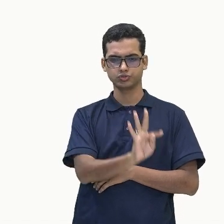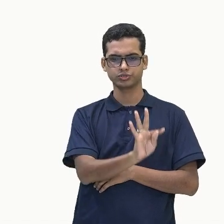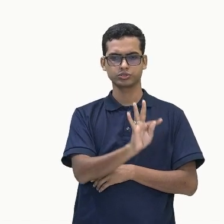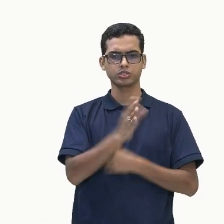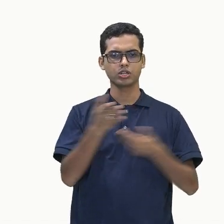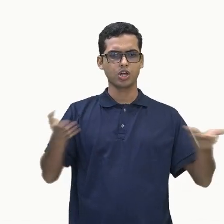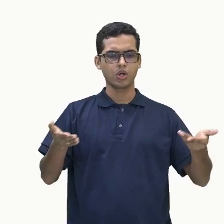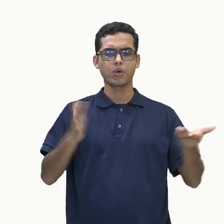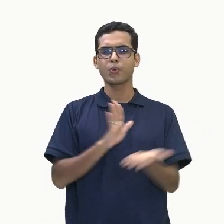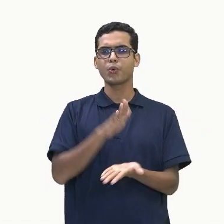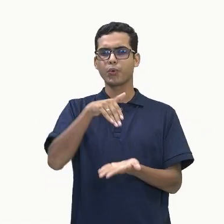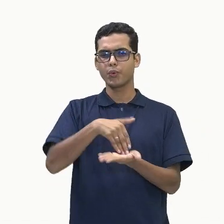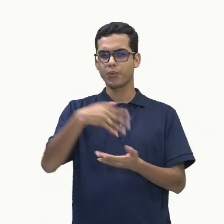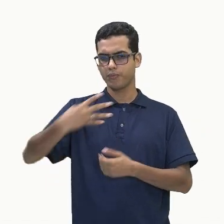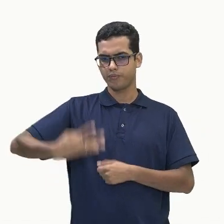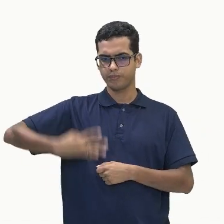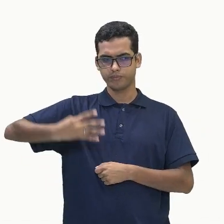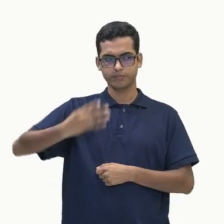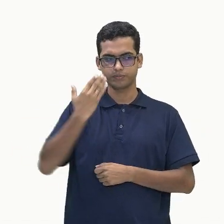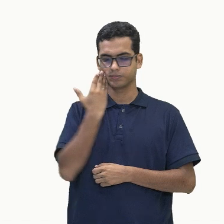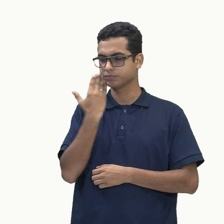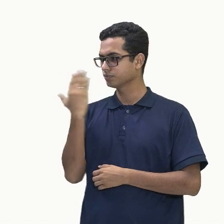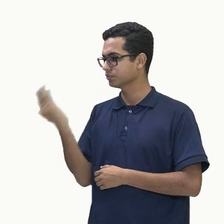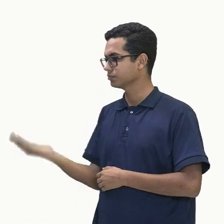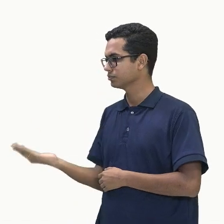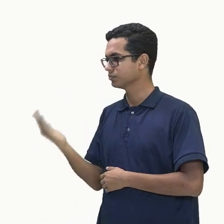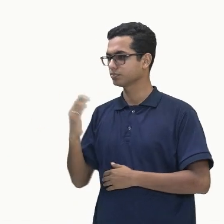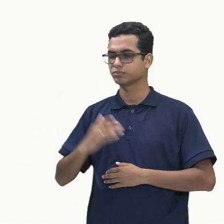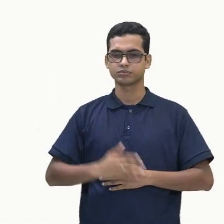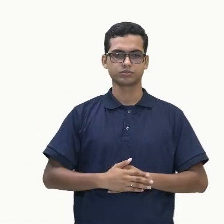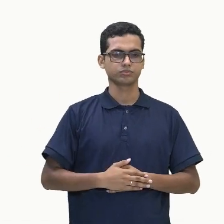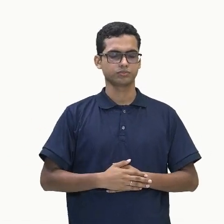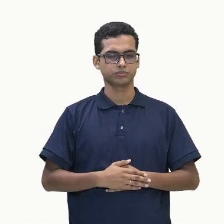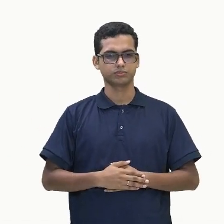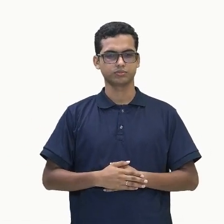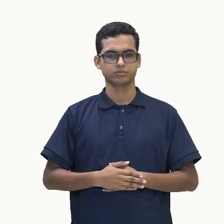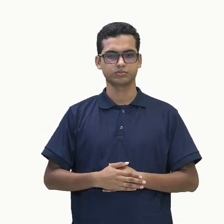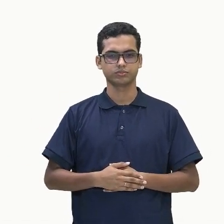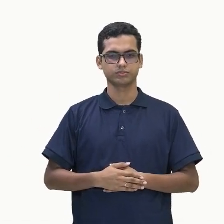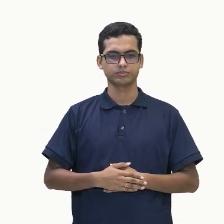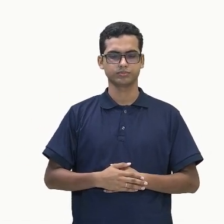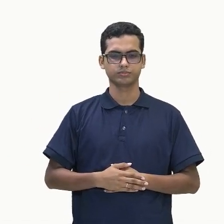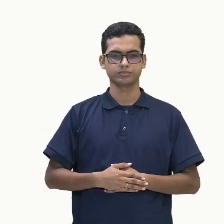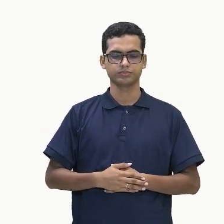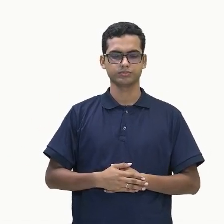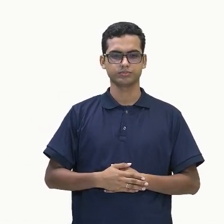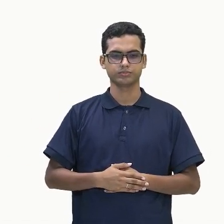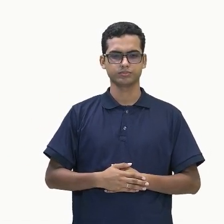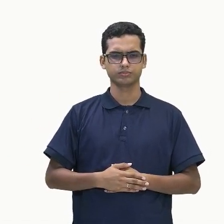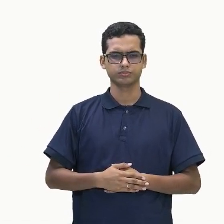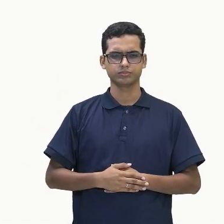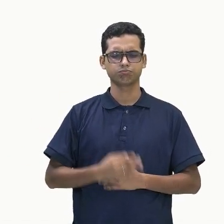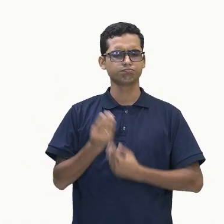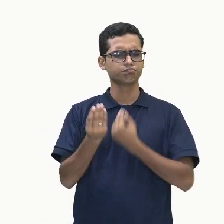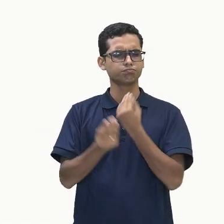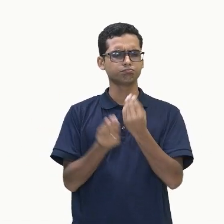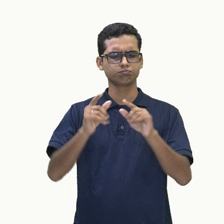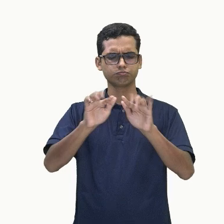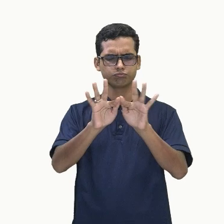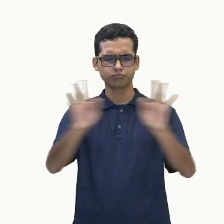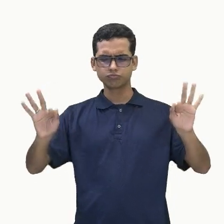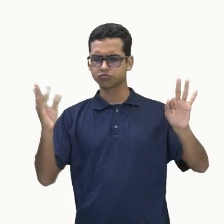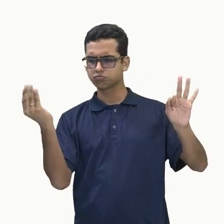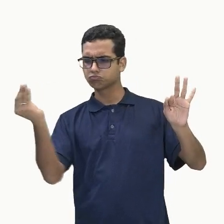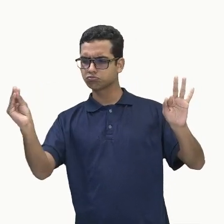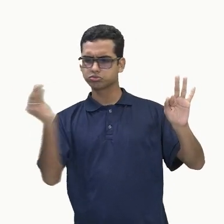Como que eu completaria a última? Nós temos a you texting Lenny. Yes. Como é que eu completaria ali? Seria